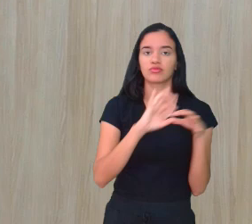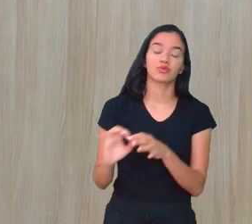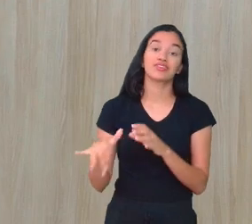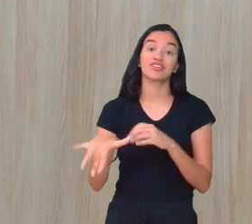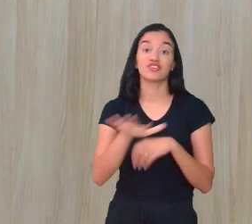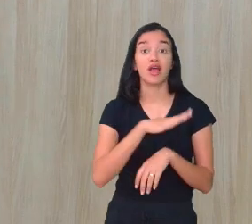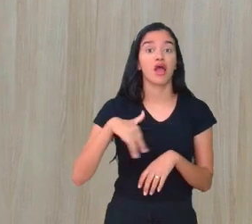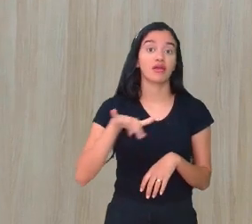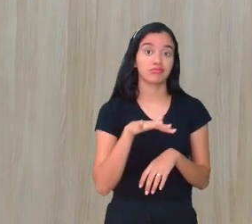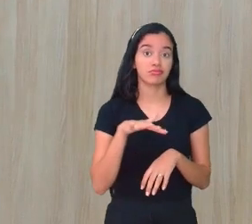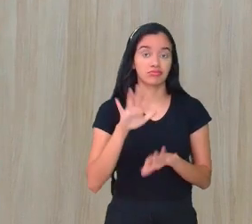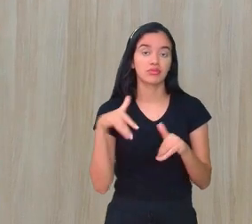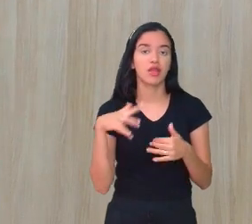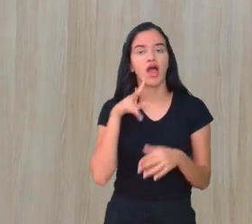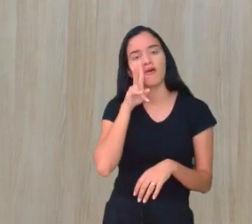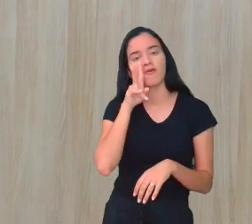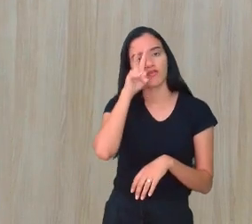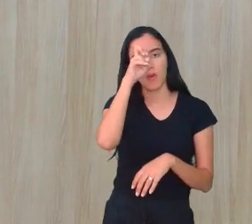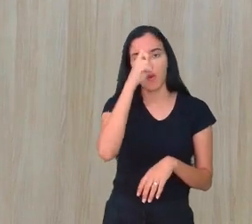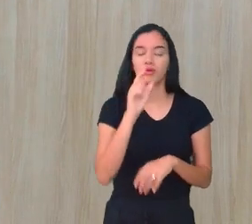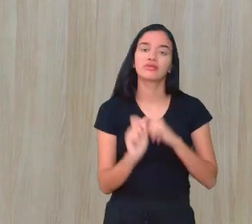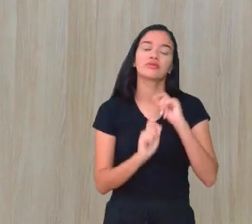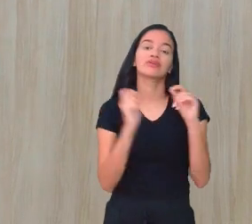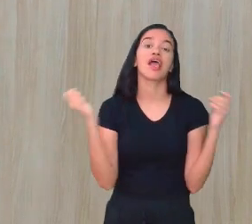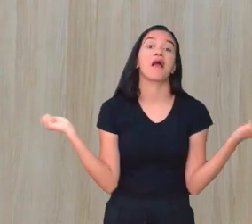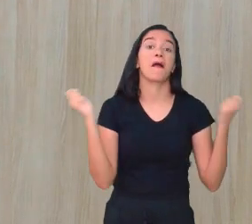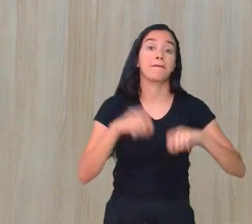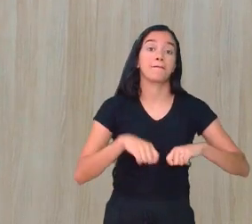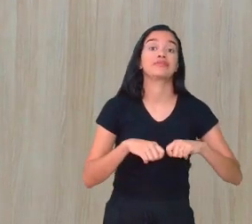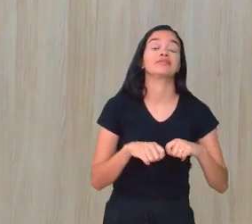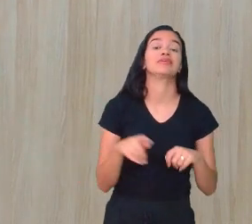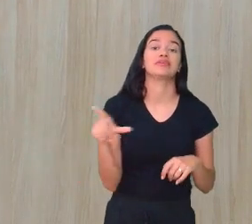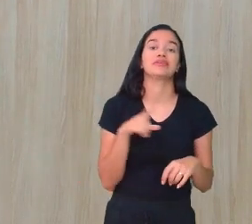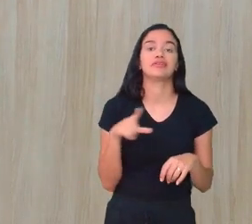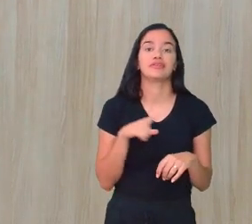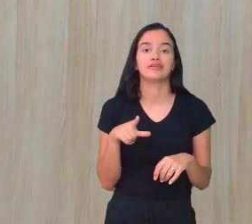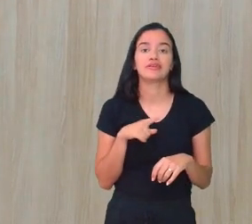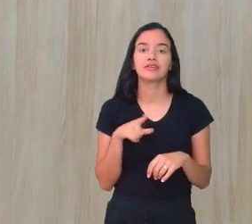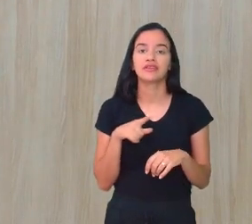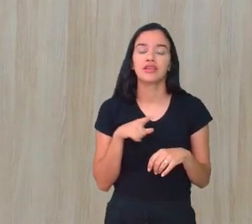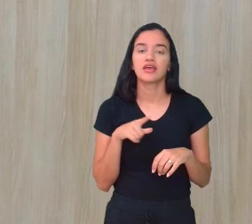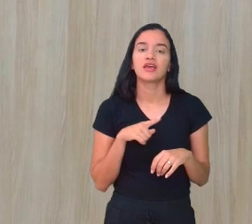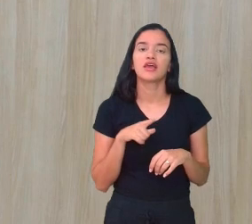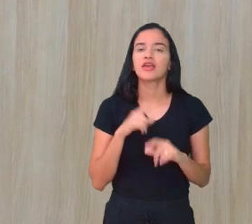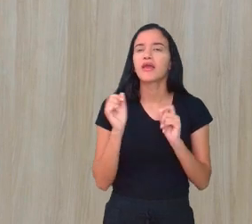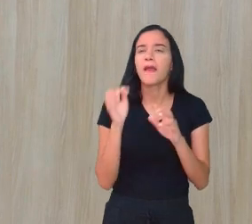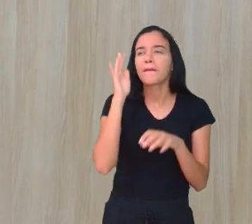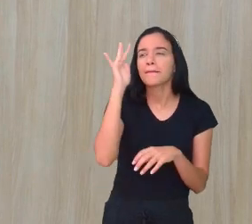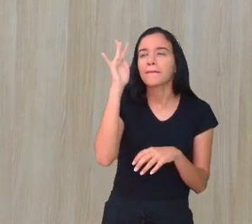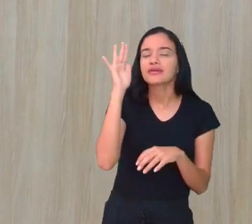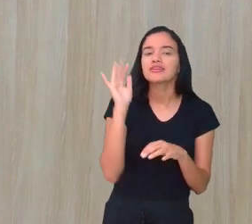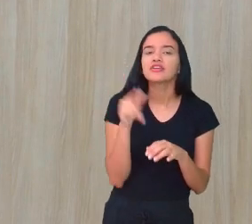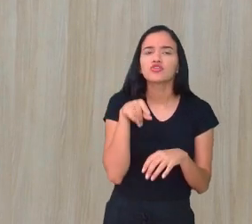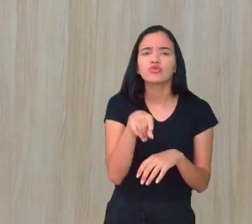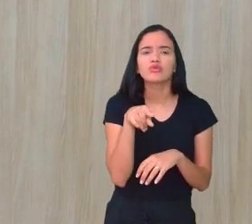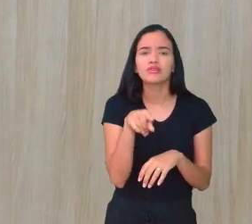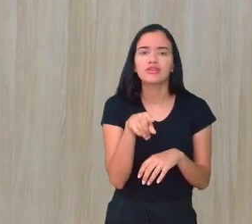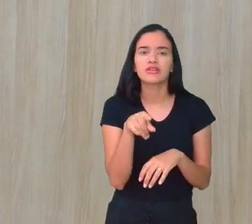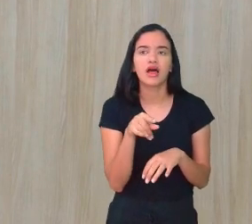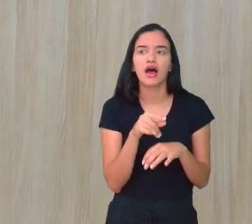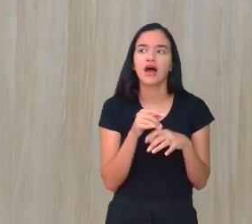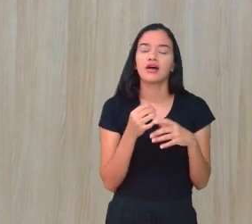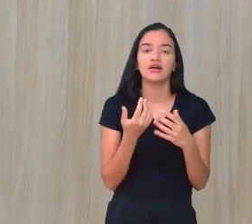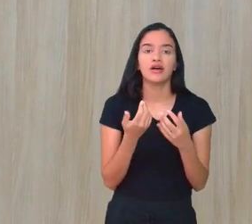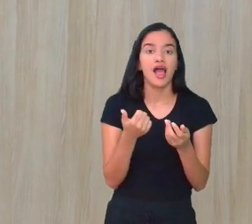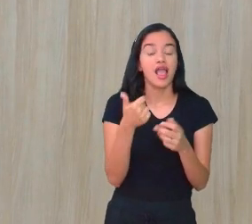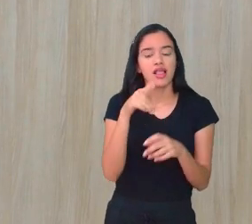né? Então, a força aí é a capacidade de exercer uma tensão. Imagina, tensionar. Quando você está tenso, que fica